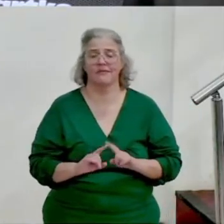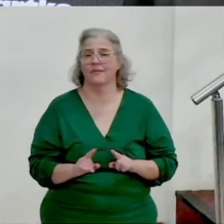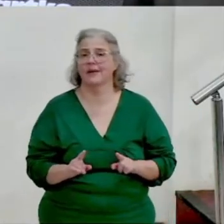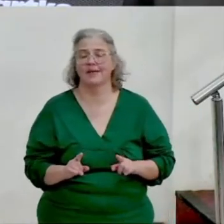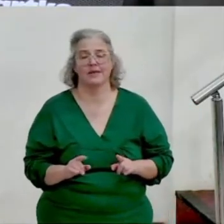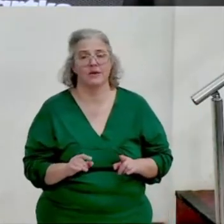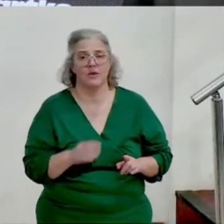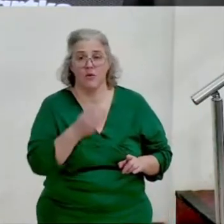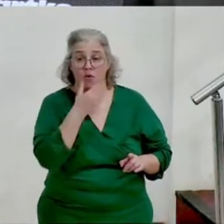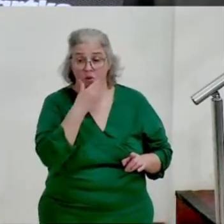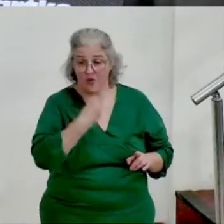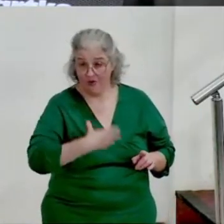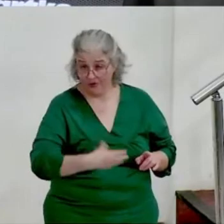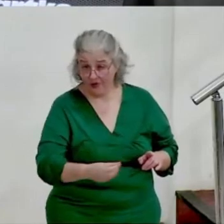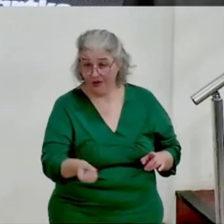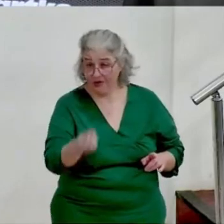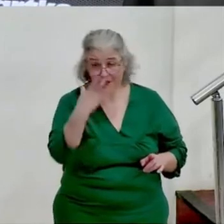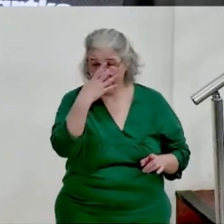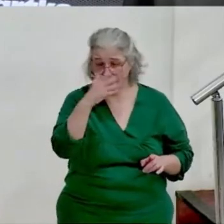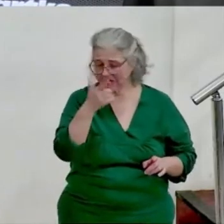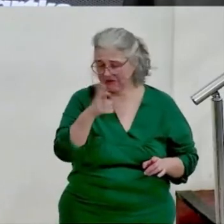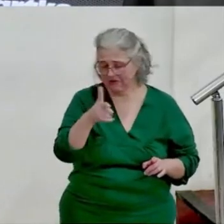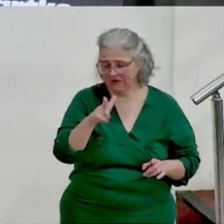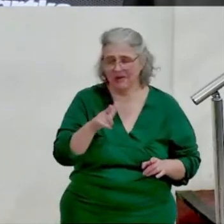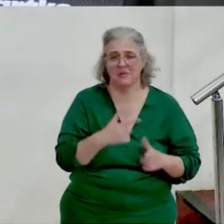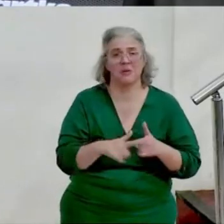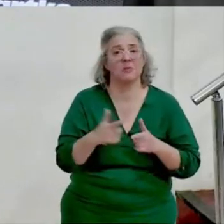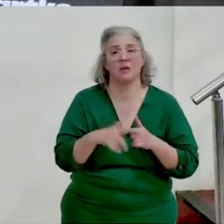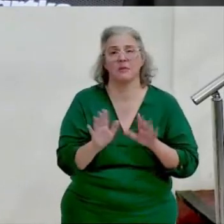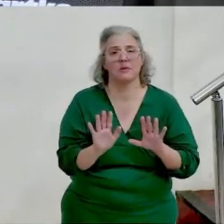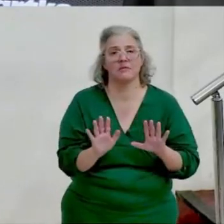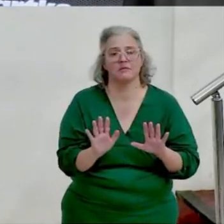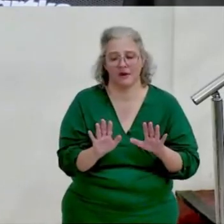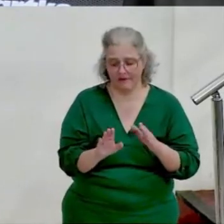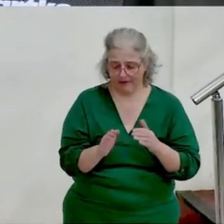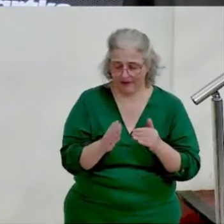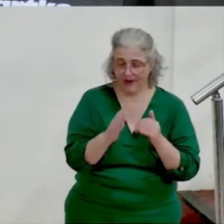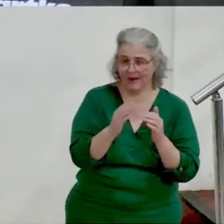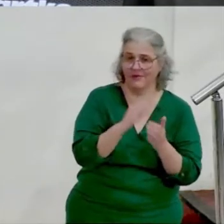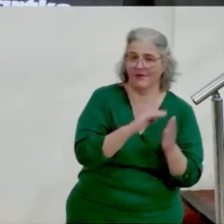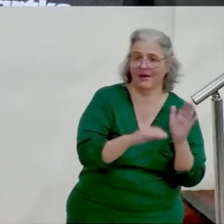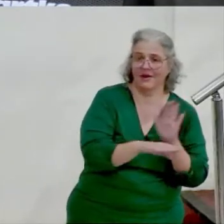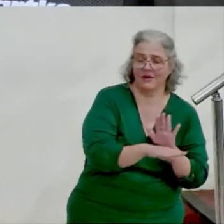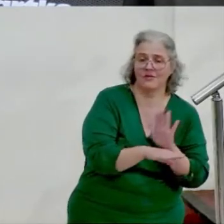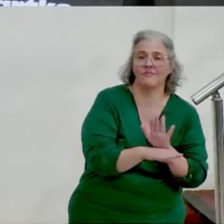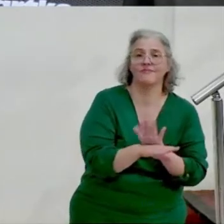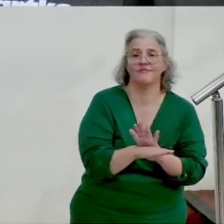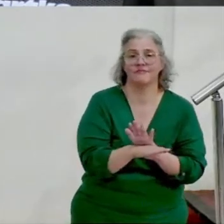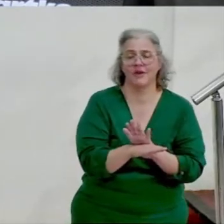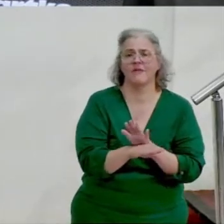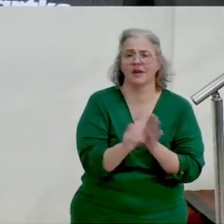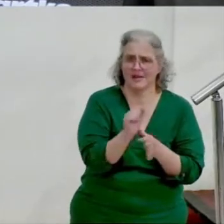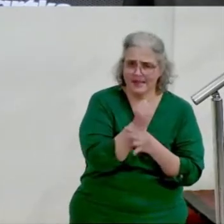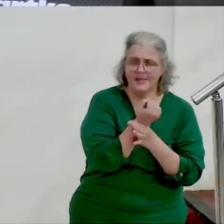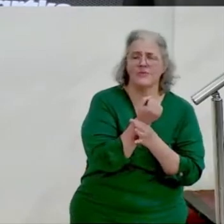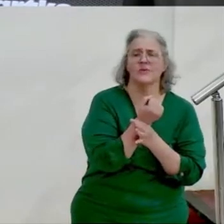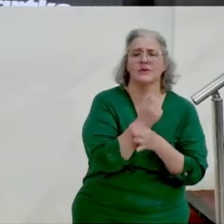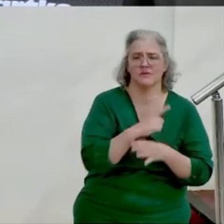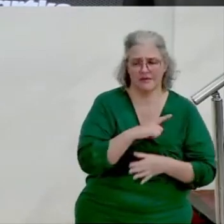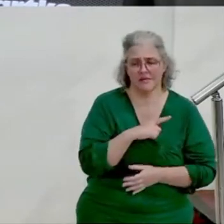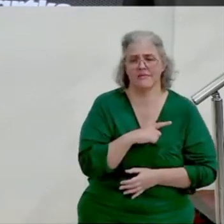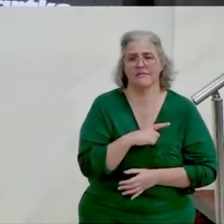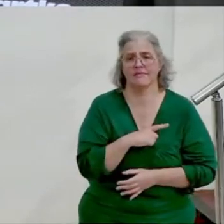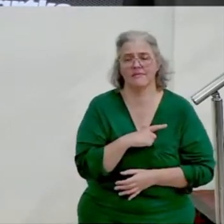luz de surpresa. Os três primeiros versículos mostram que ele será um dia terrível. E os versos 4 e